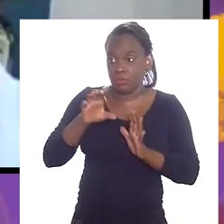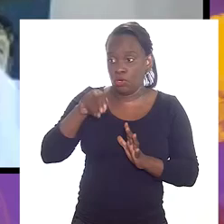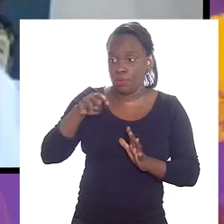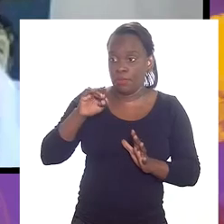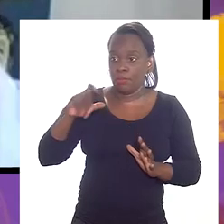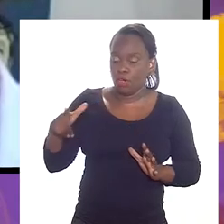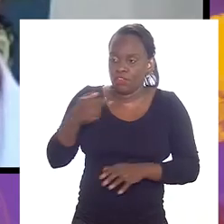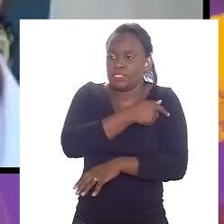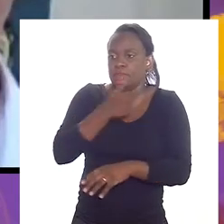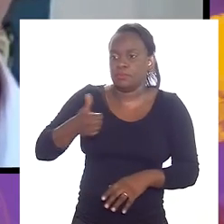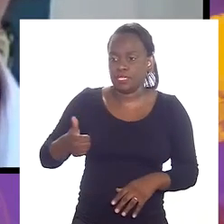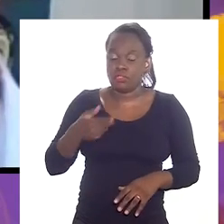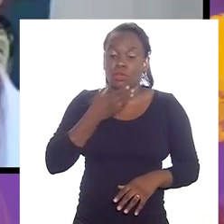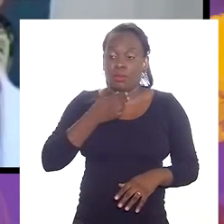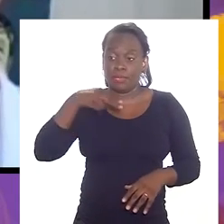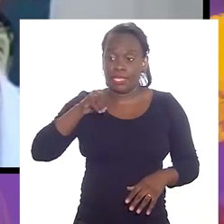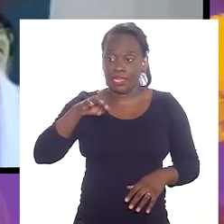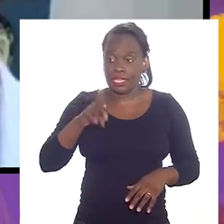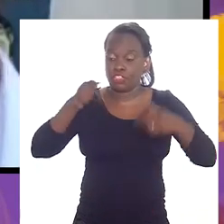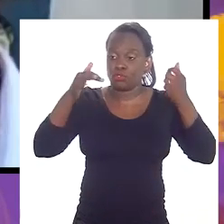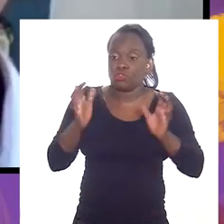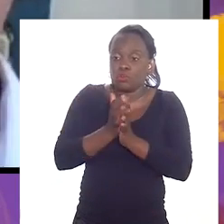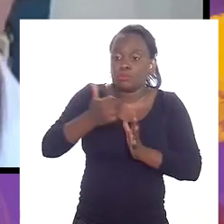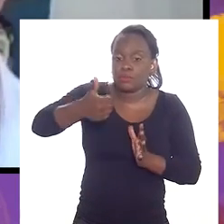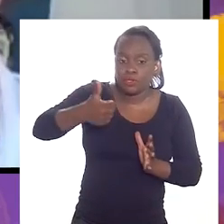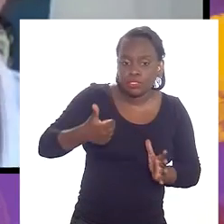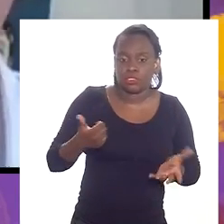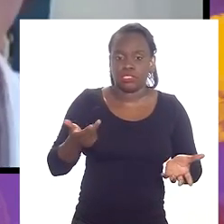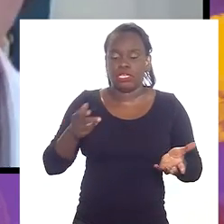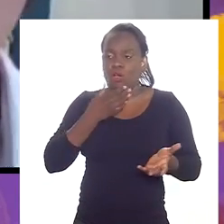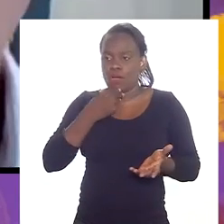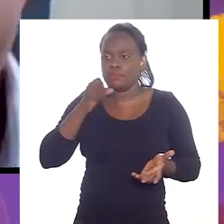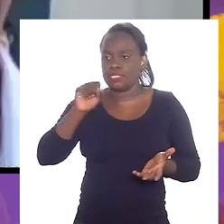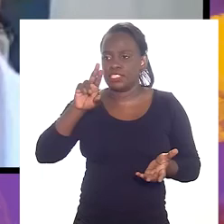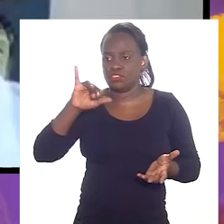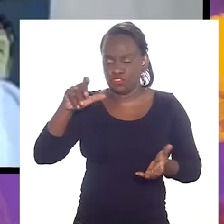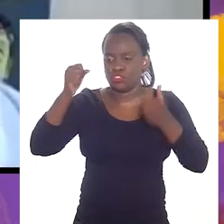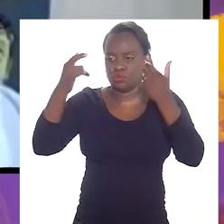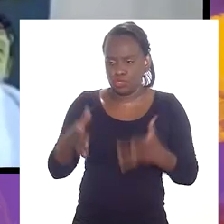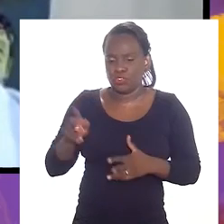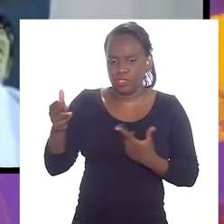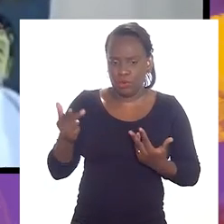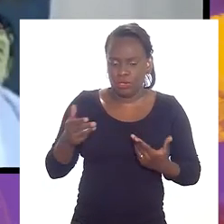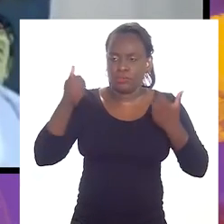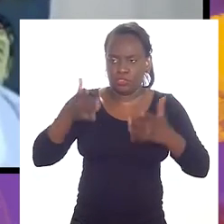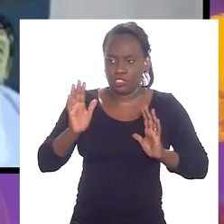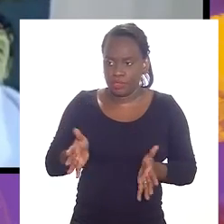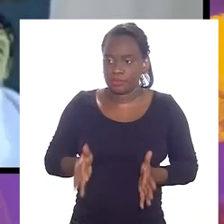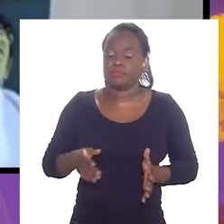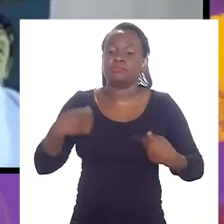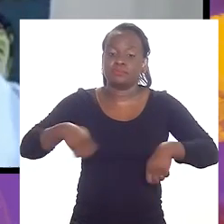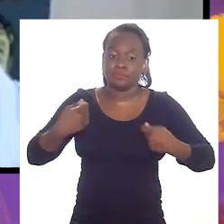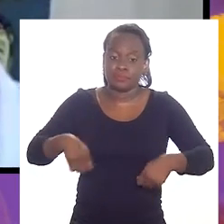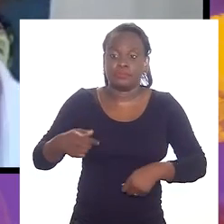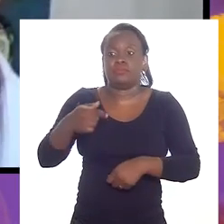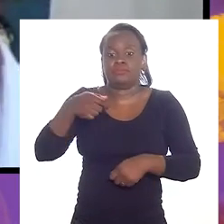exemplo da Conmebol e ser vacinado para o nenê os grupos prioritários que o Doutor Sílvio citou e até você também já citou aqui